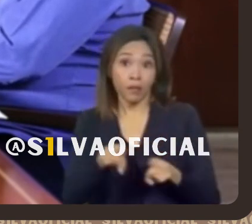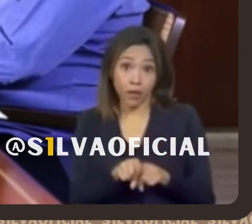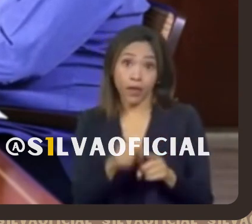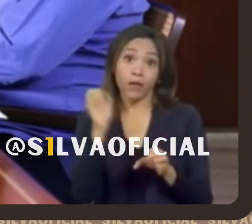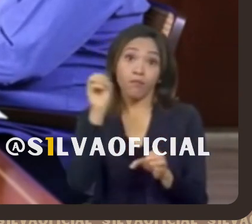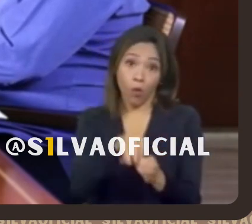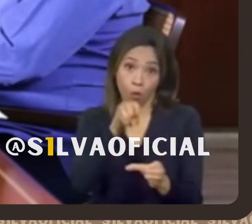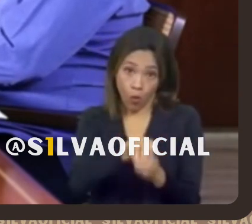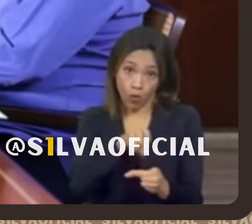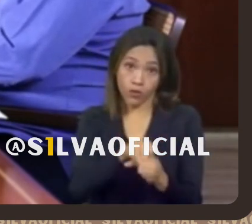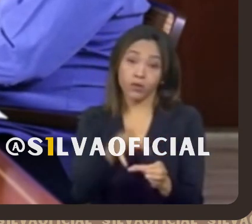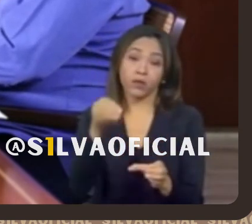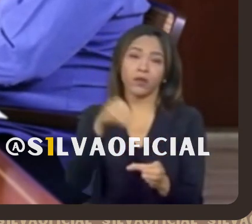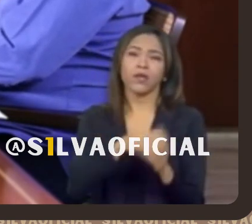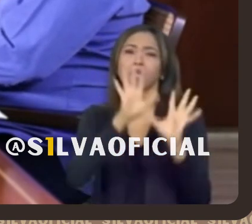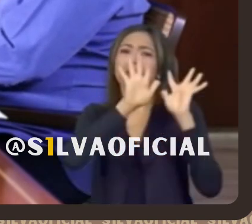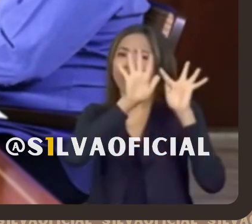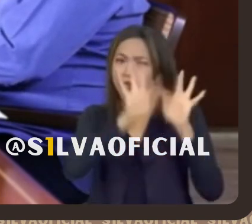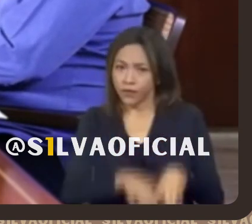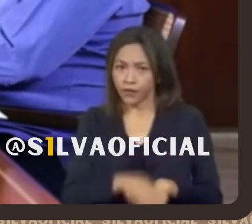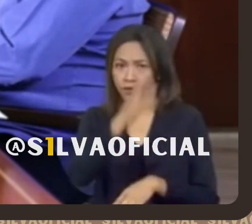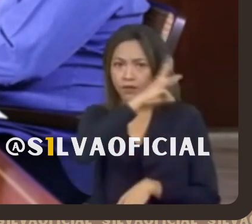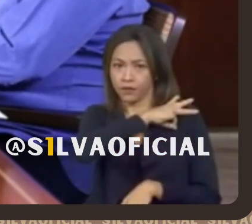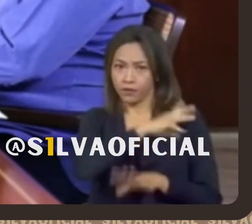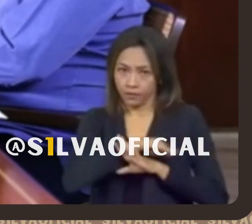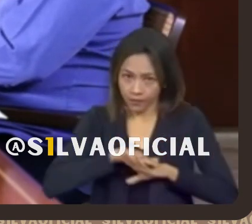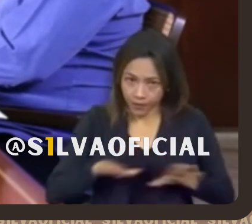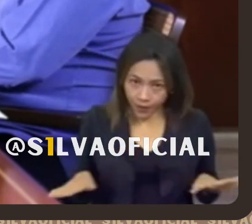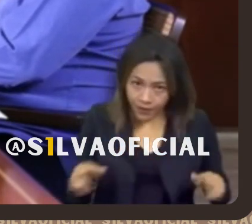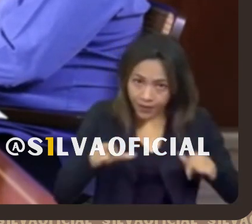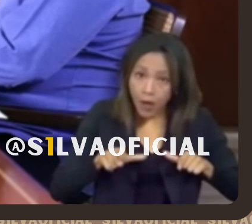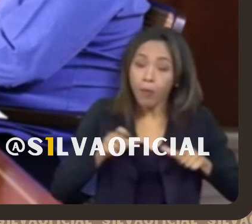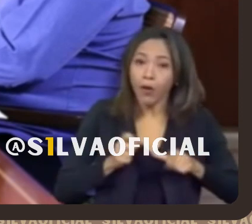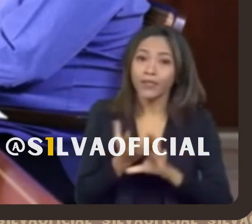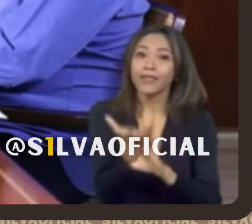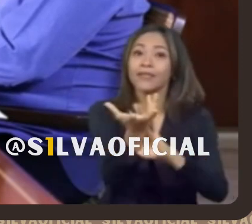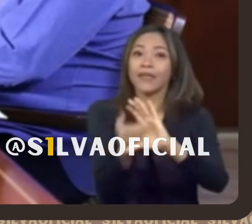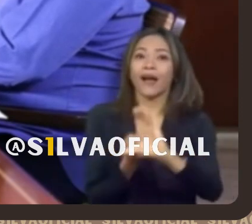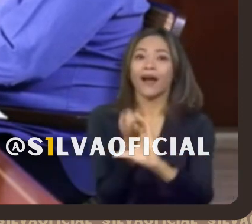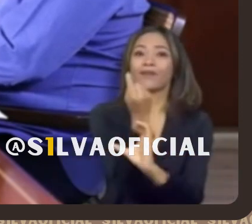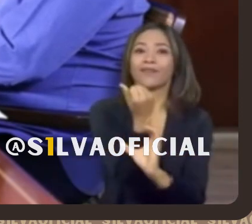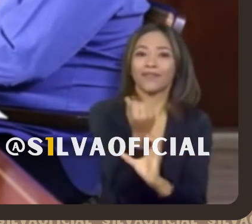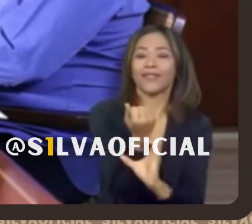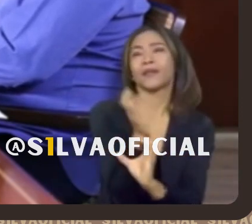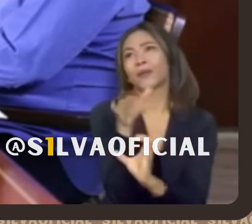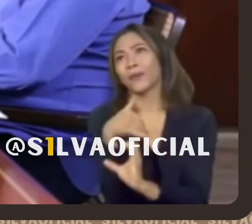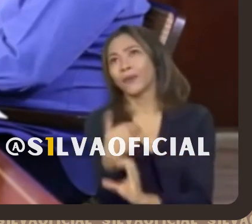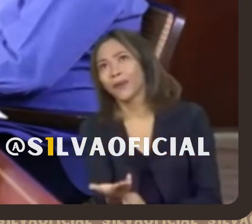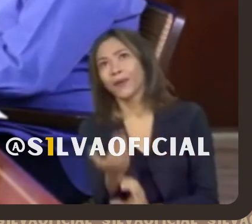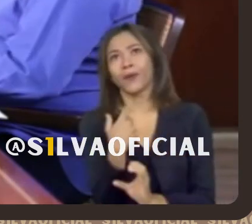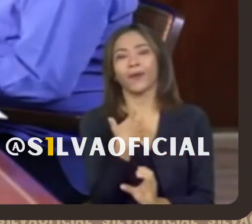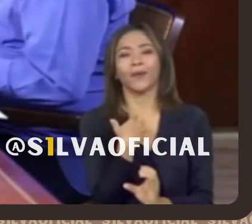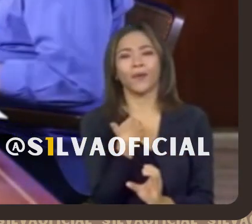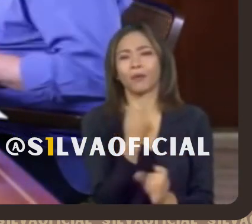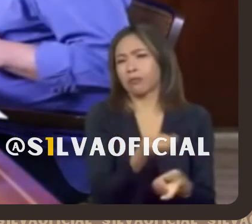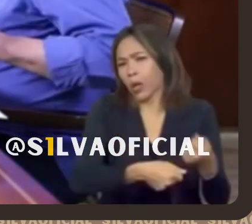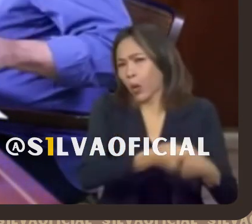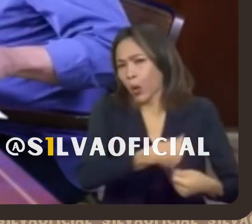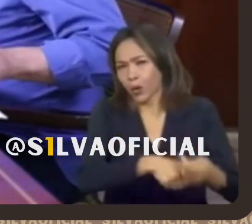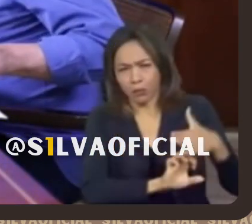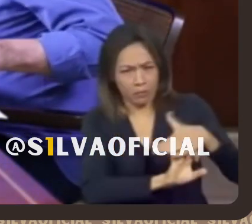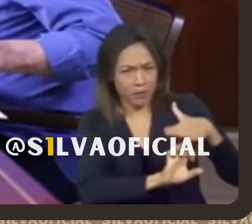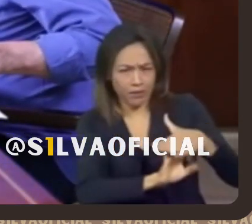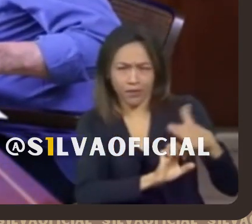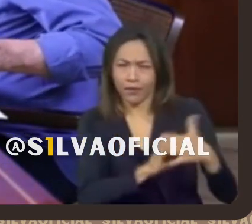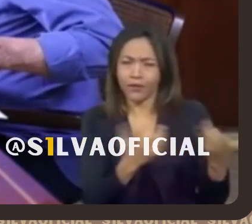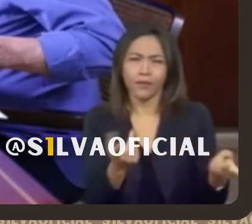itada e ao final da conclusão do ensino médio El ele pode resgatar todo aquele recurso ou para montar um um negócio que ele queira começar ou ele ir pagar a